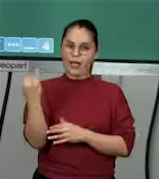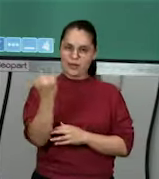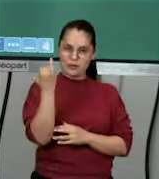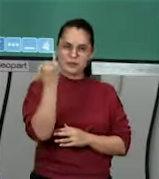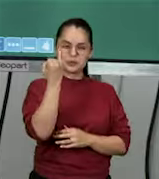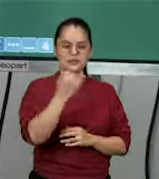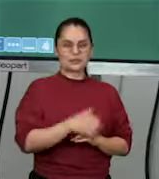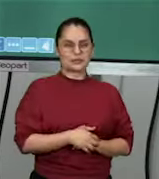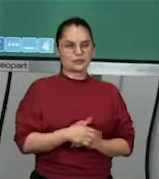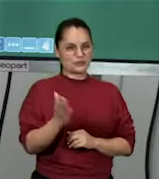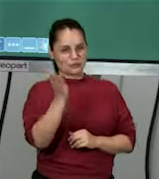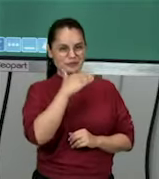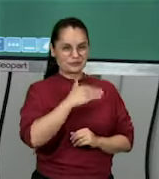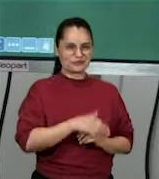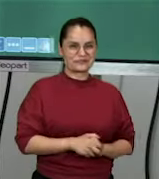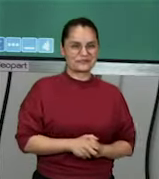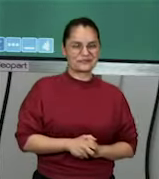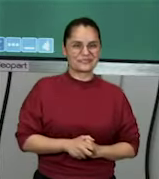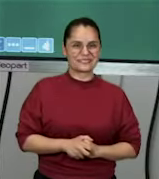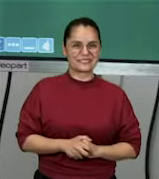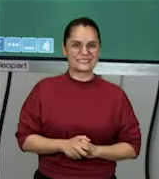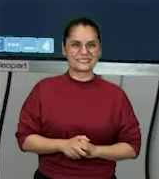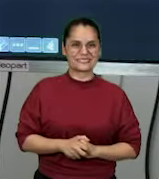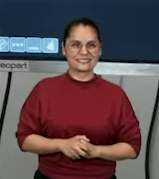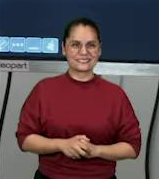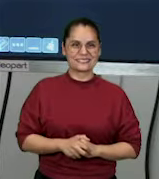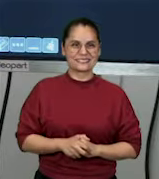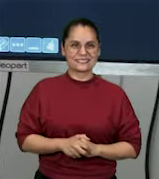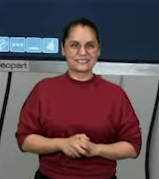importante. Vamos lá? Aqui.